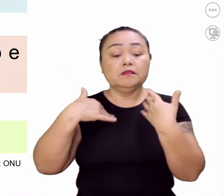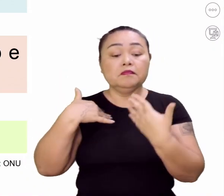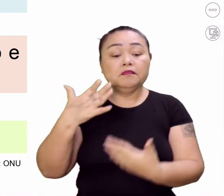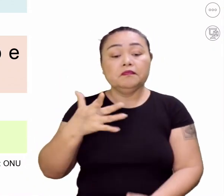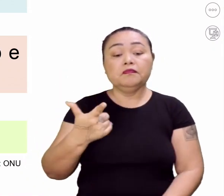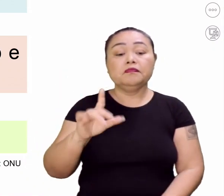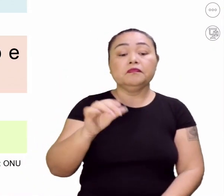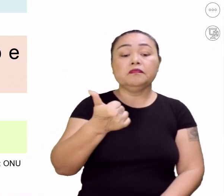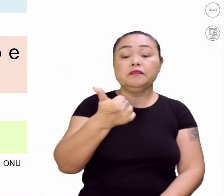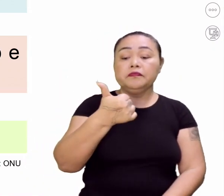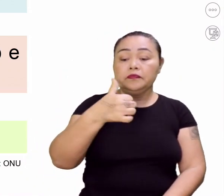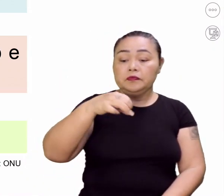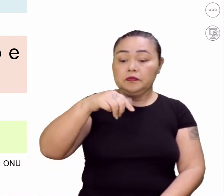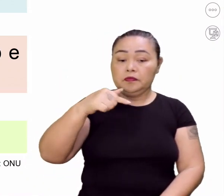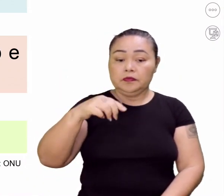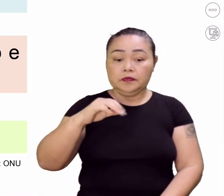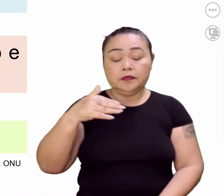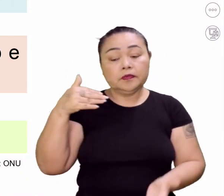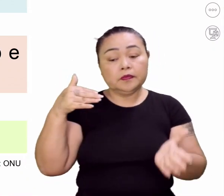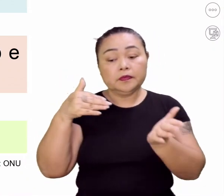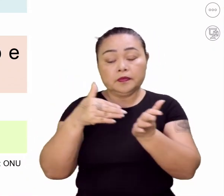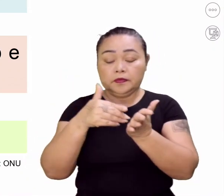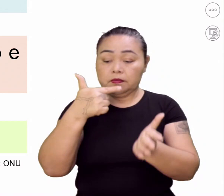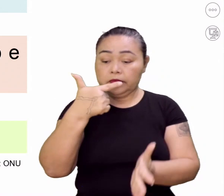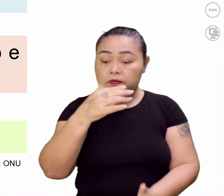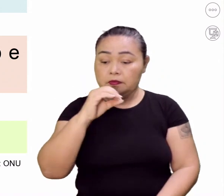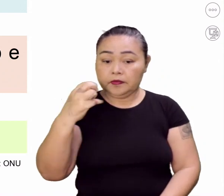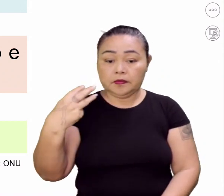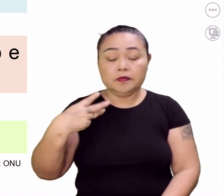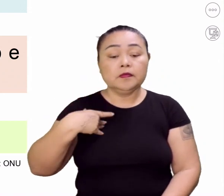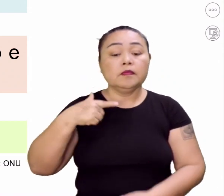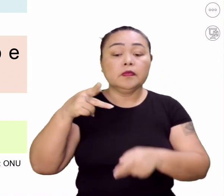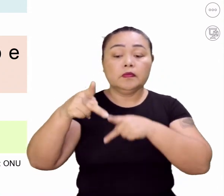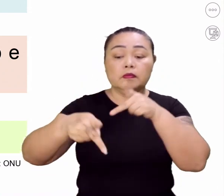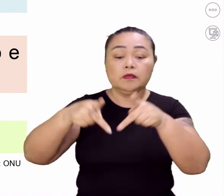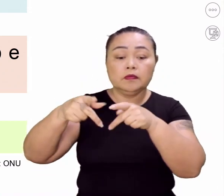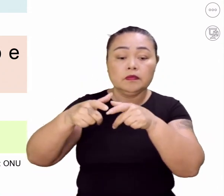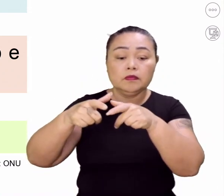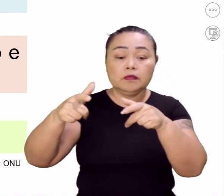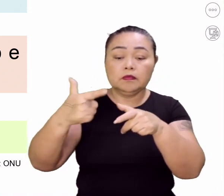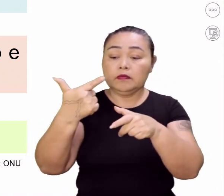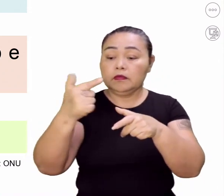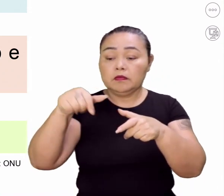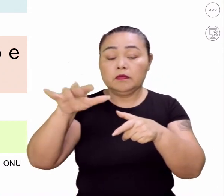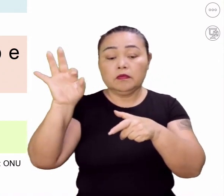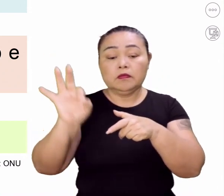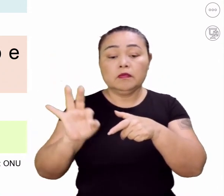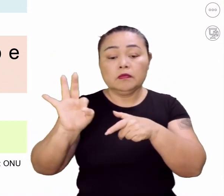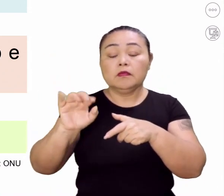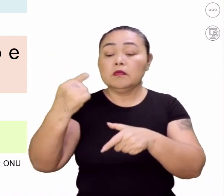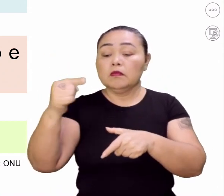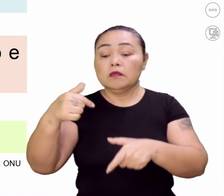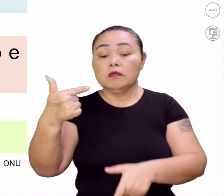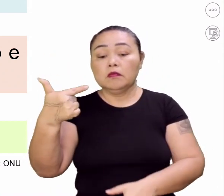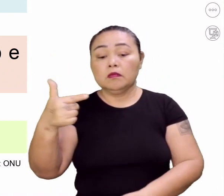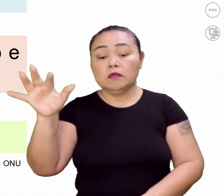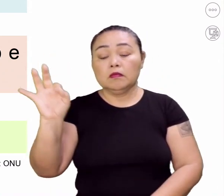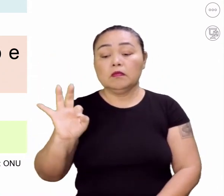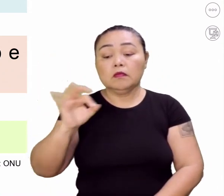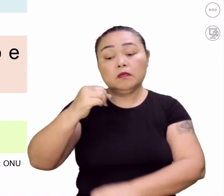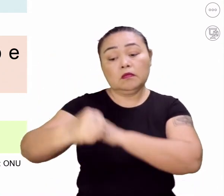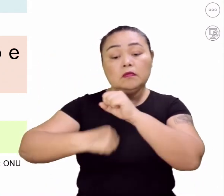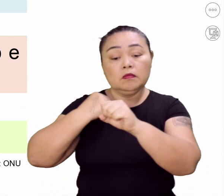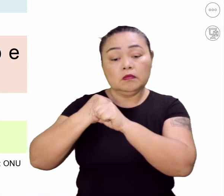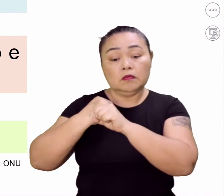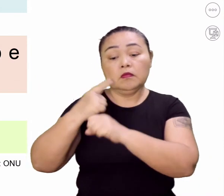1970 e 2003, a gente tem um crescimento da população mundial de 2,1% para 1,2% ao